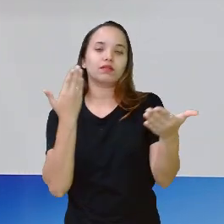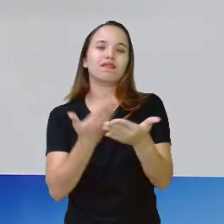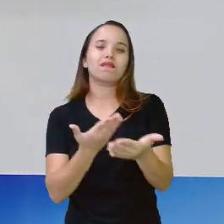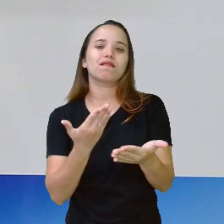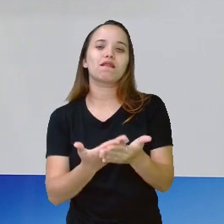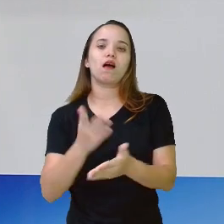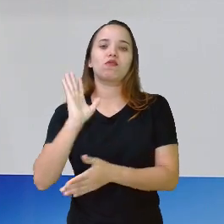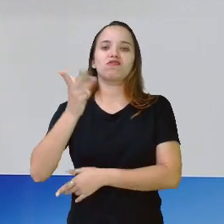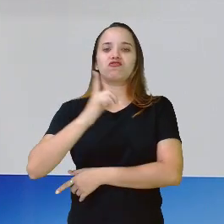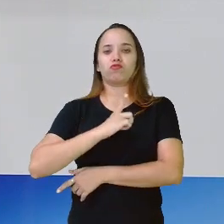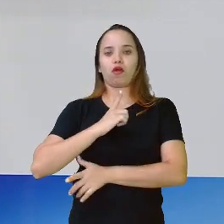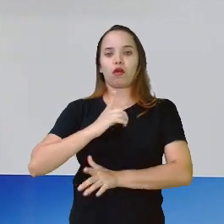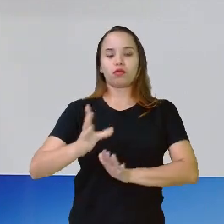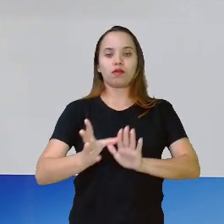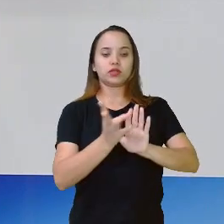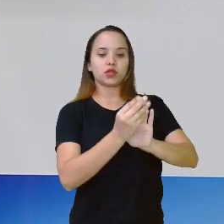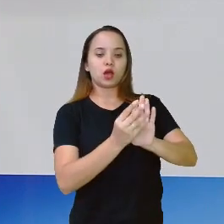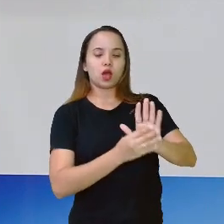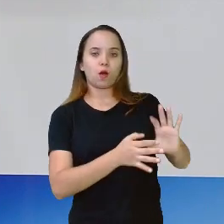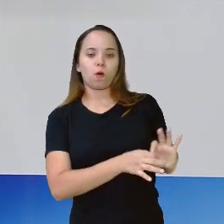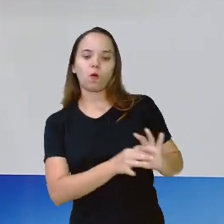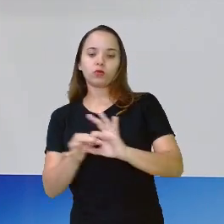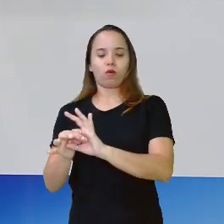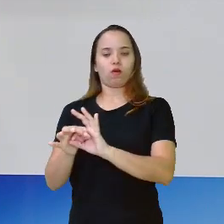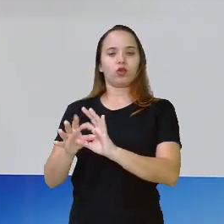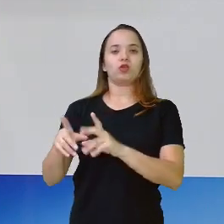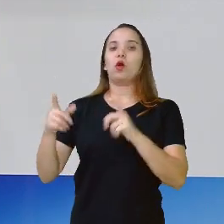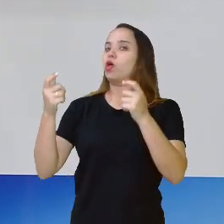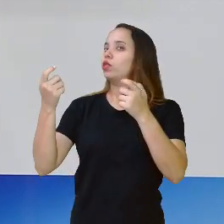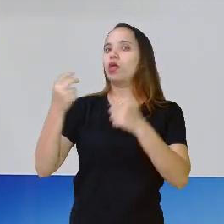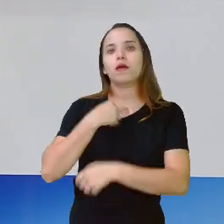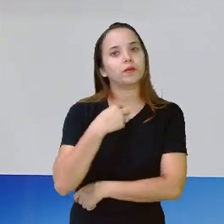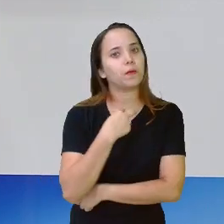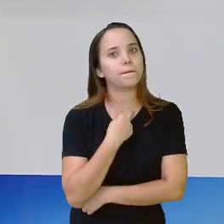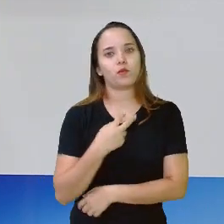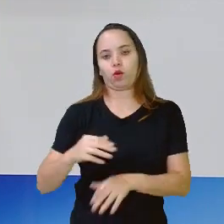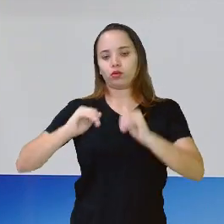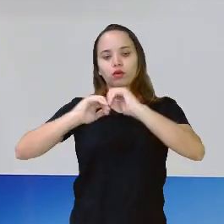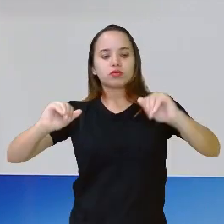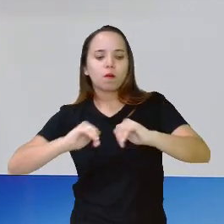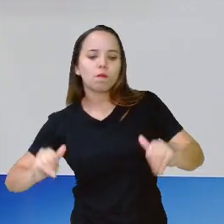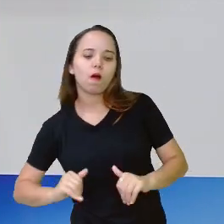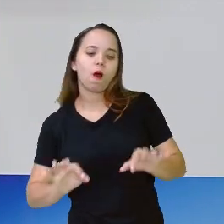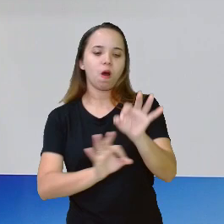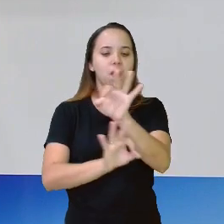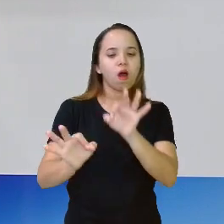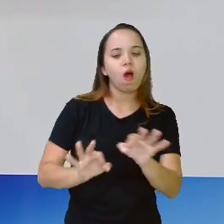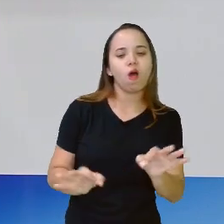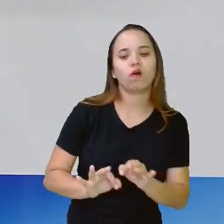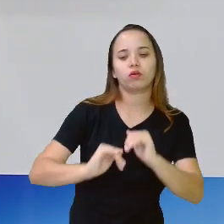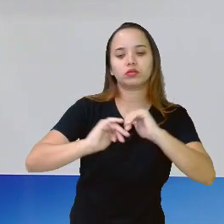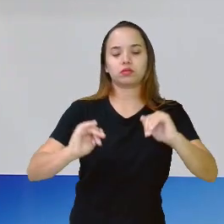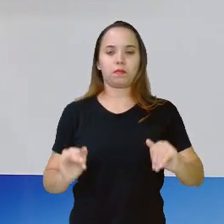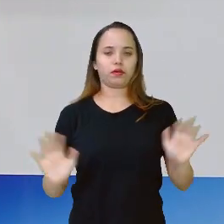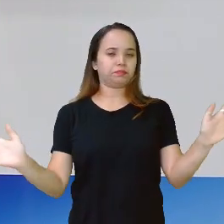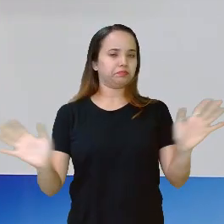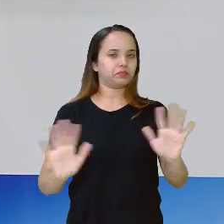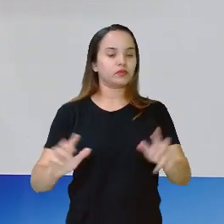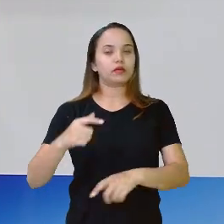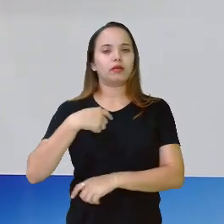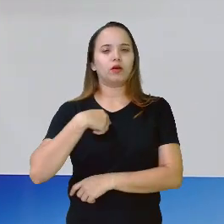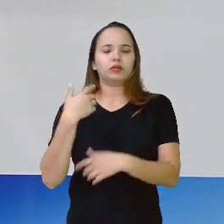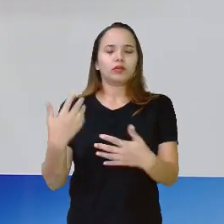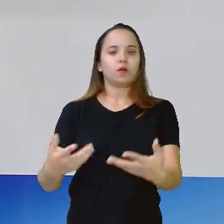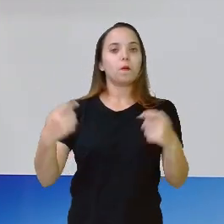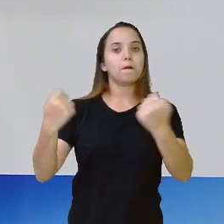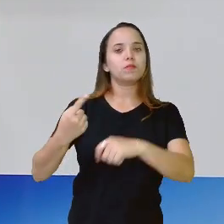dessa separação. Então, eu vou abordar qual vai ser o tema da minha aula. Então, eu vou usar o livro didático,